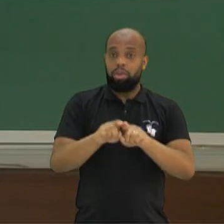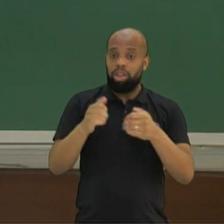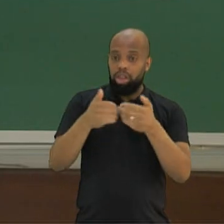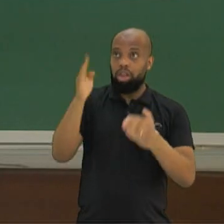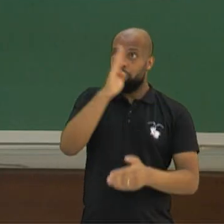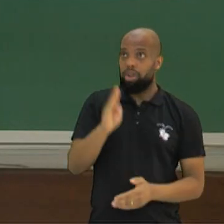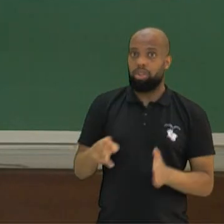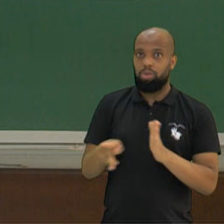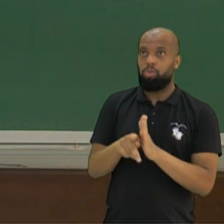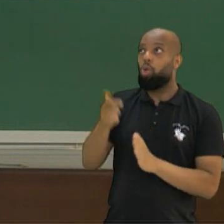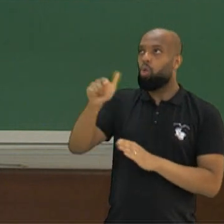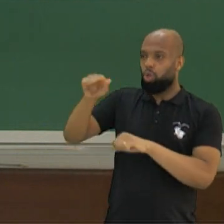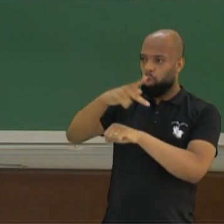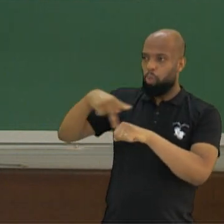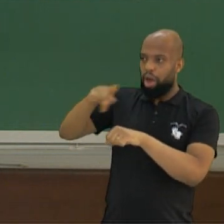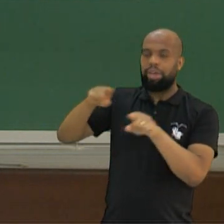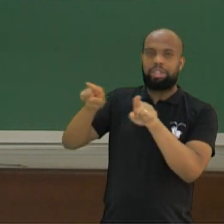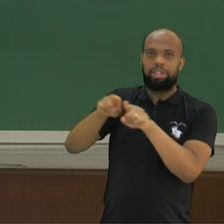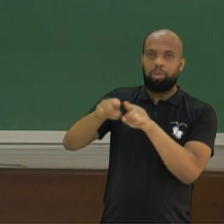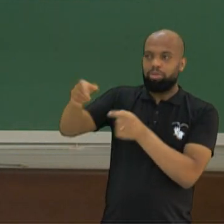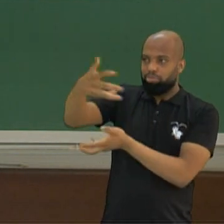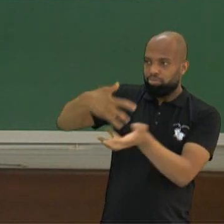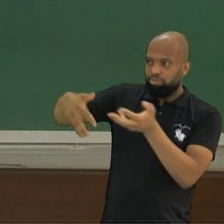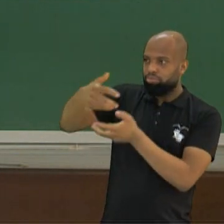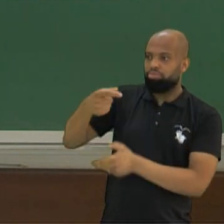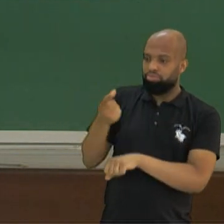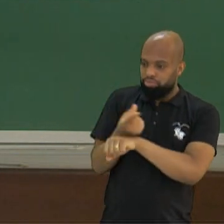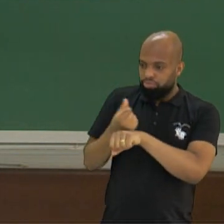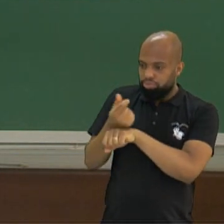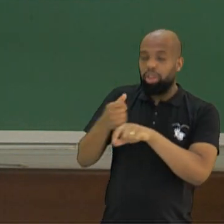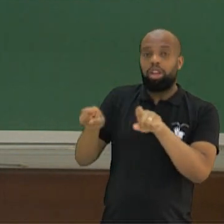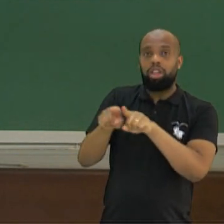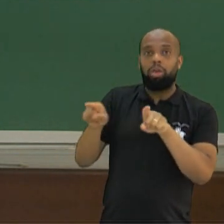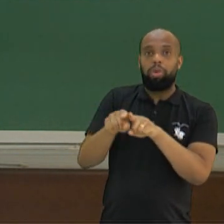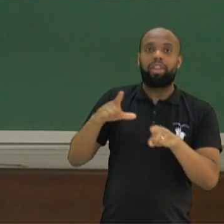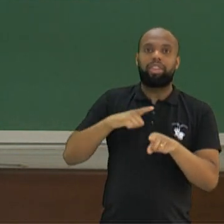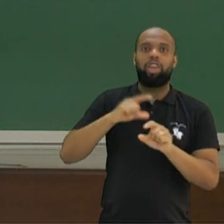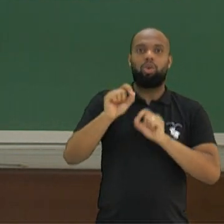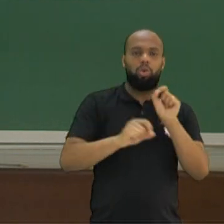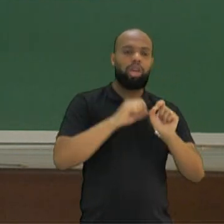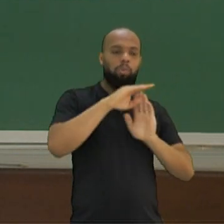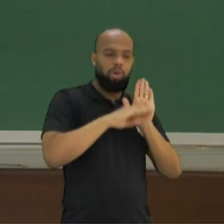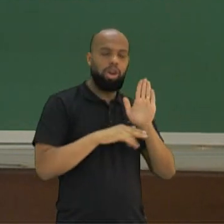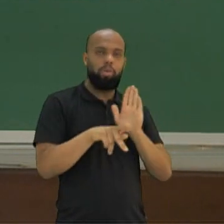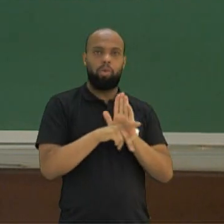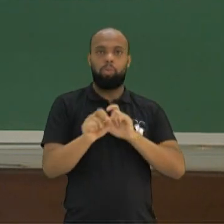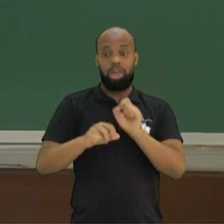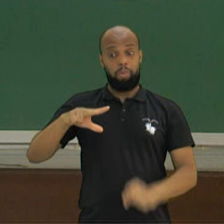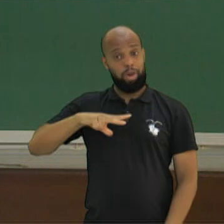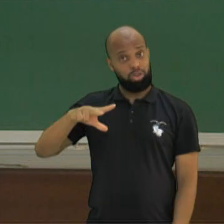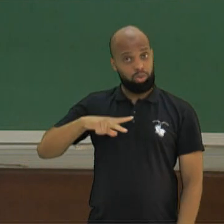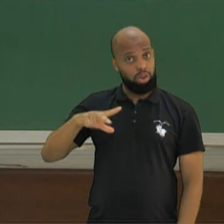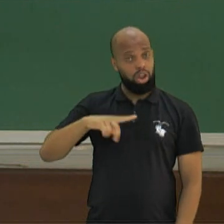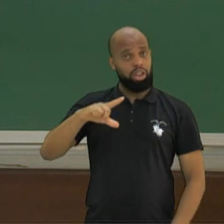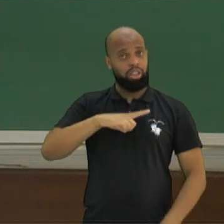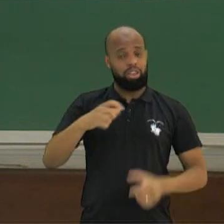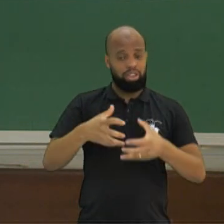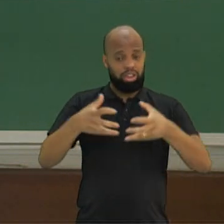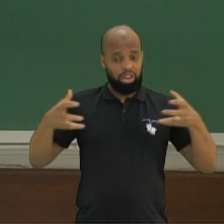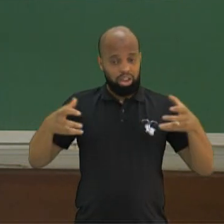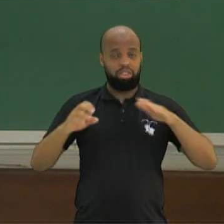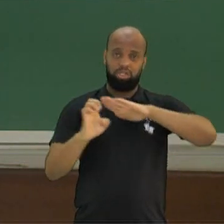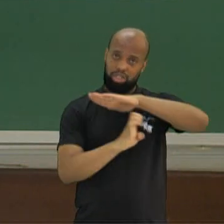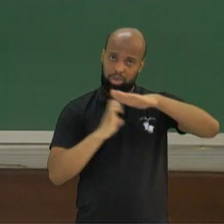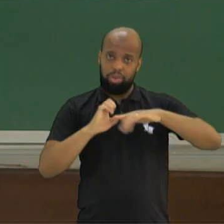Brasil ao capital estrangeiro e esse programa de privatização das grandes empresas e a permissão que o capital